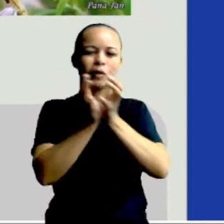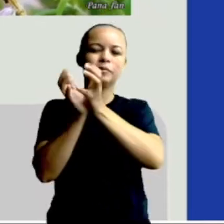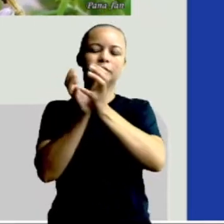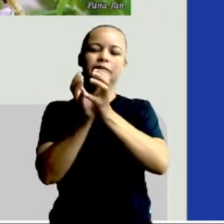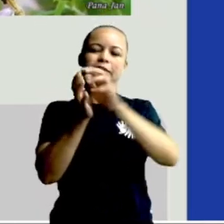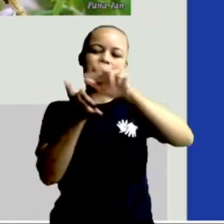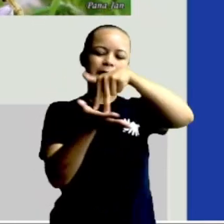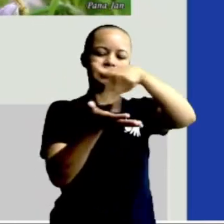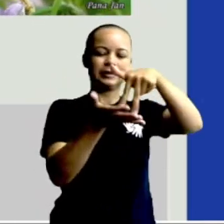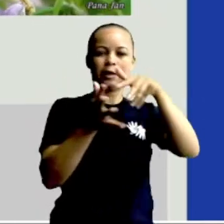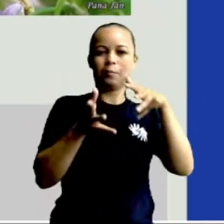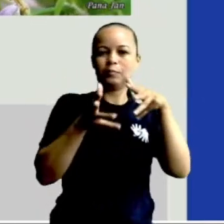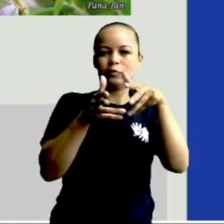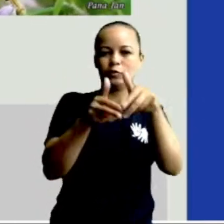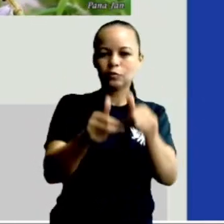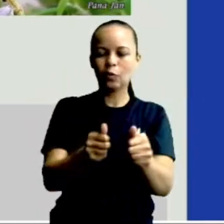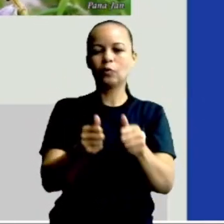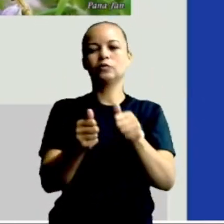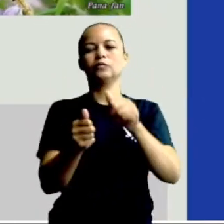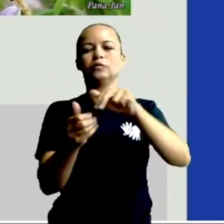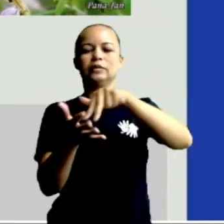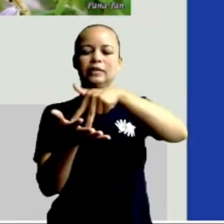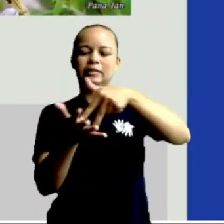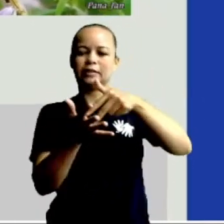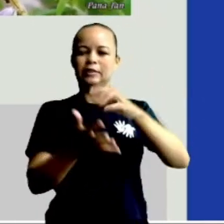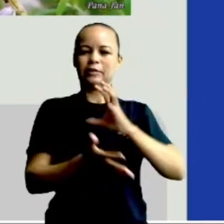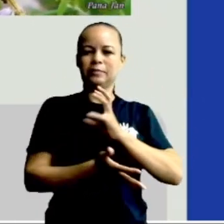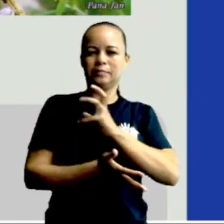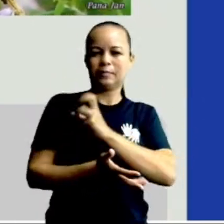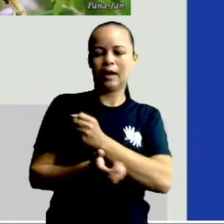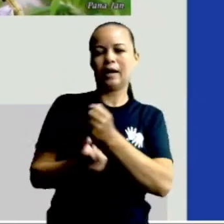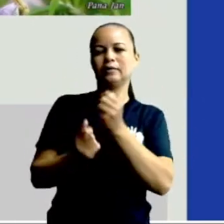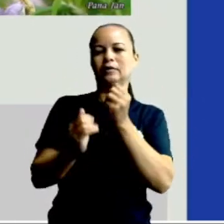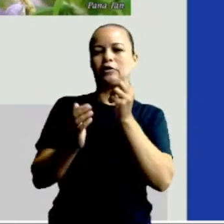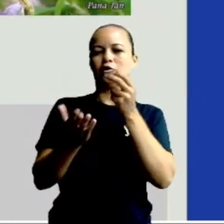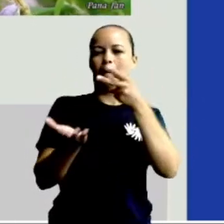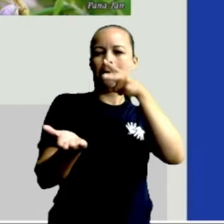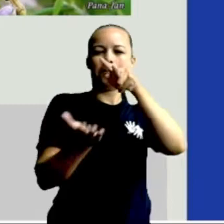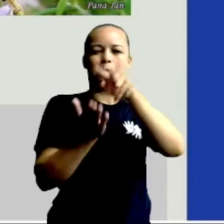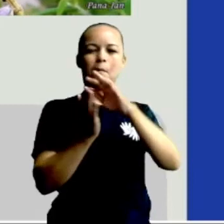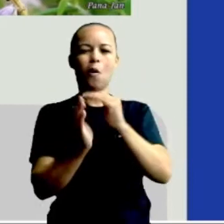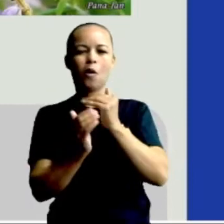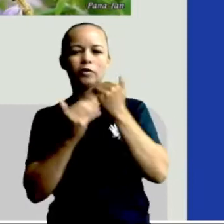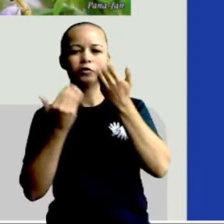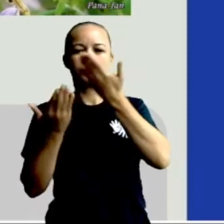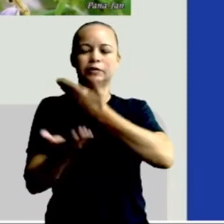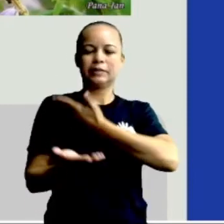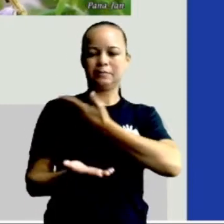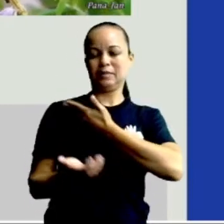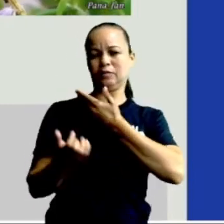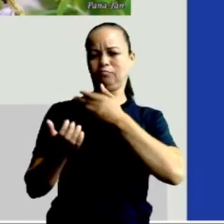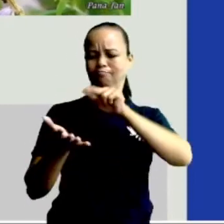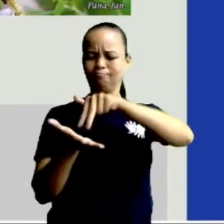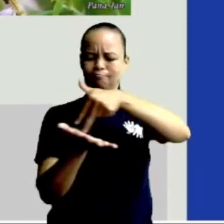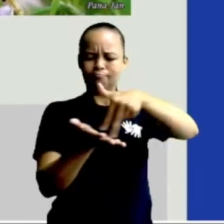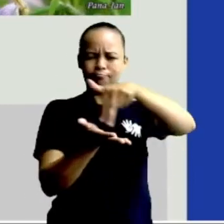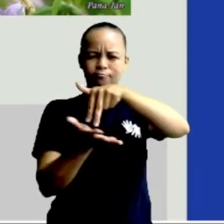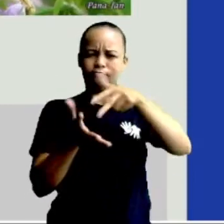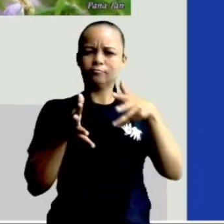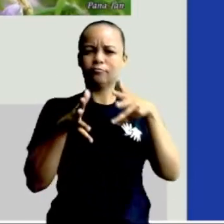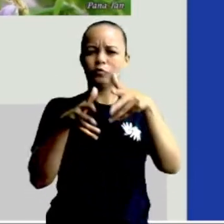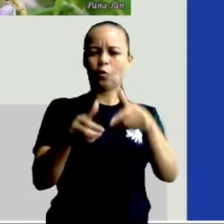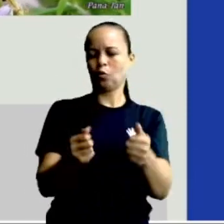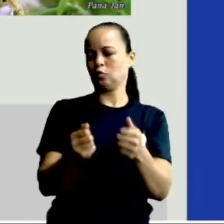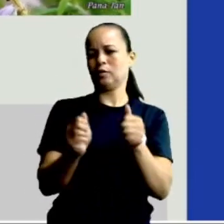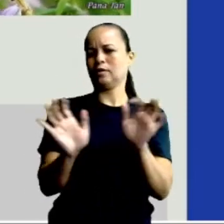dancemos todos. Dancemos amadas, mortos amigos, dancemos todos até